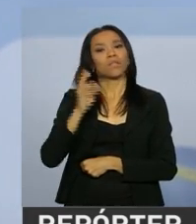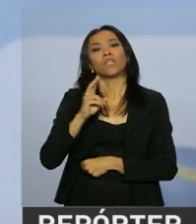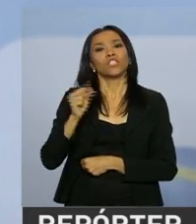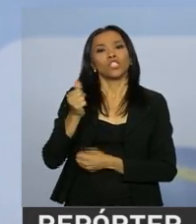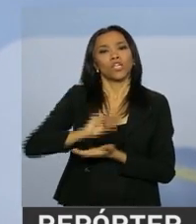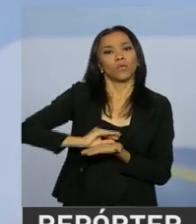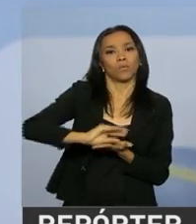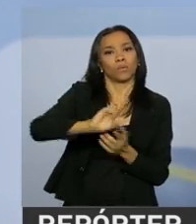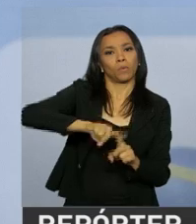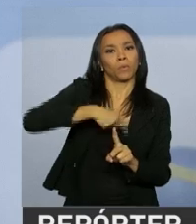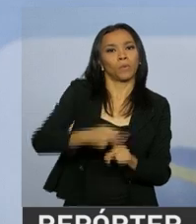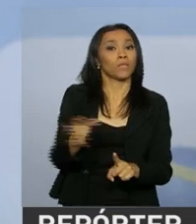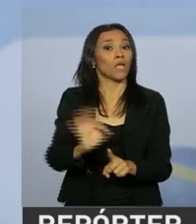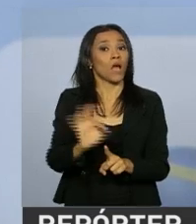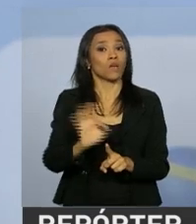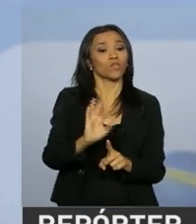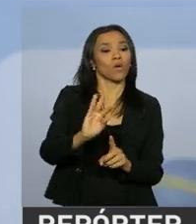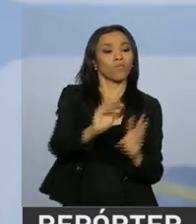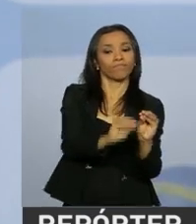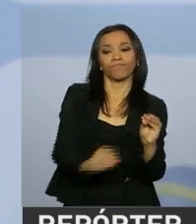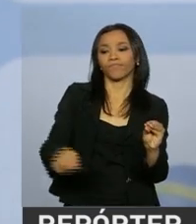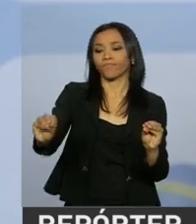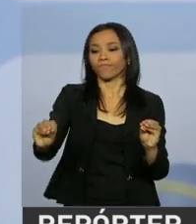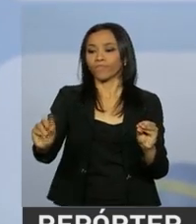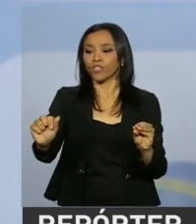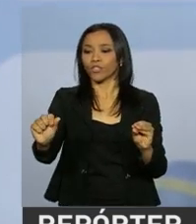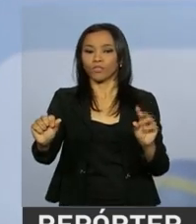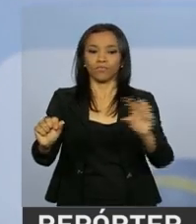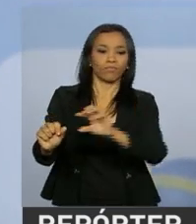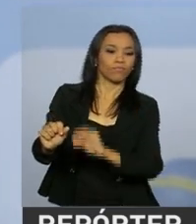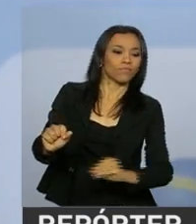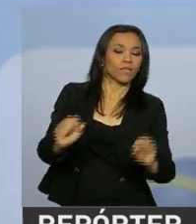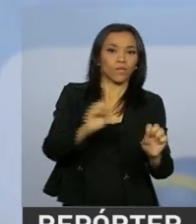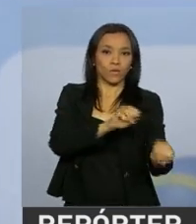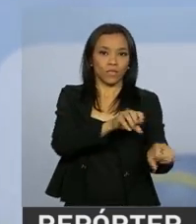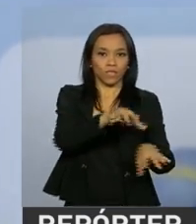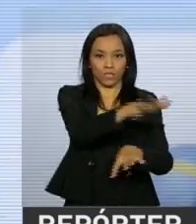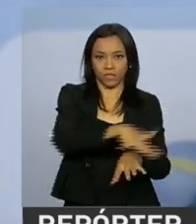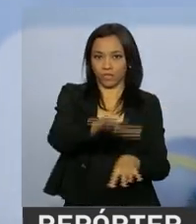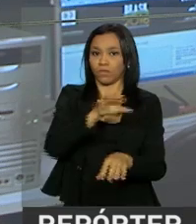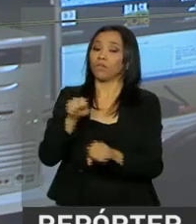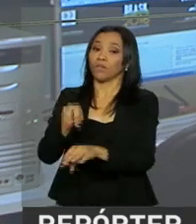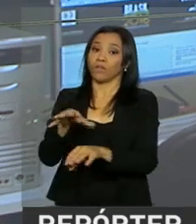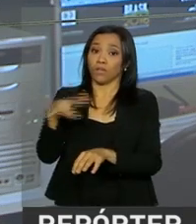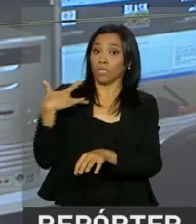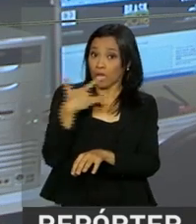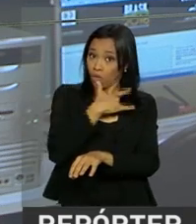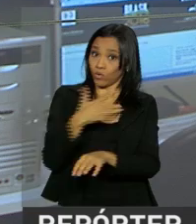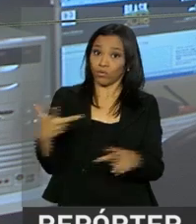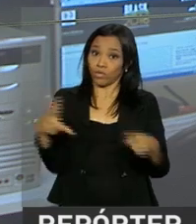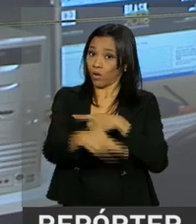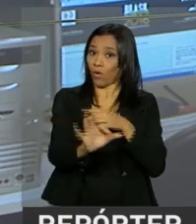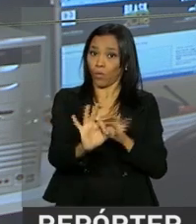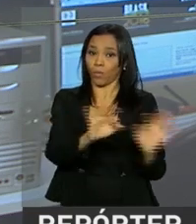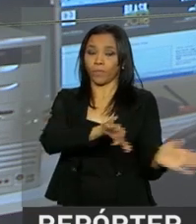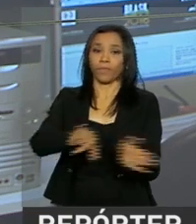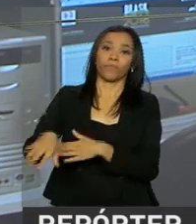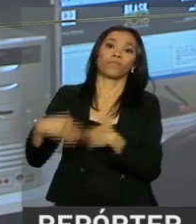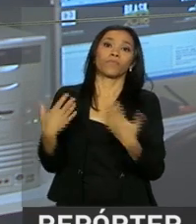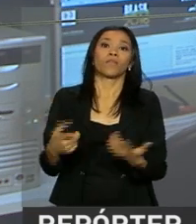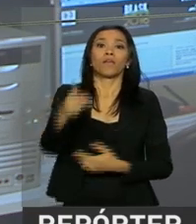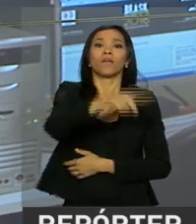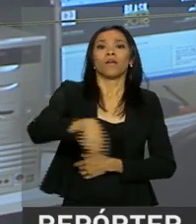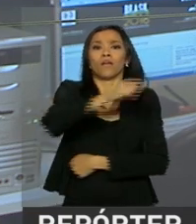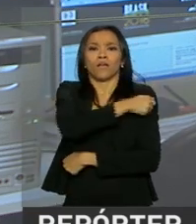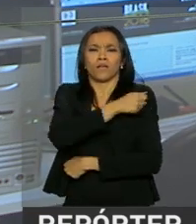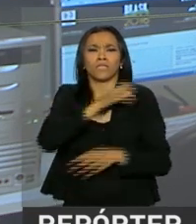uma readequação de outras áreas para que saúde e educação não tenham redução de recursos. Os estudantes que se preparam